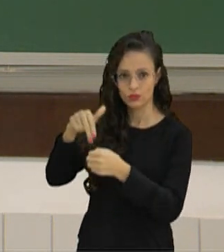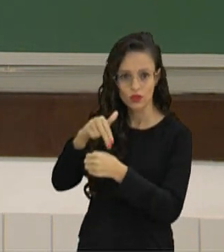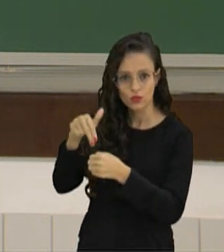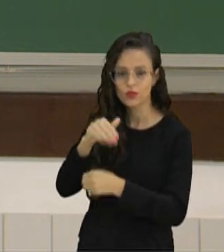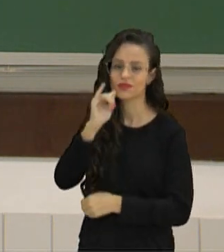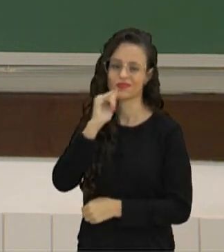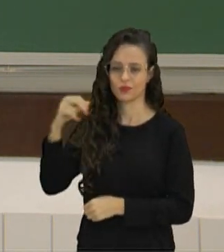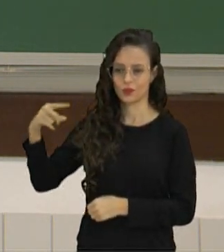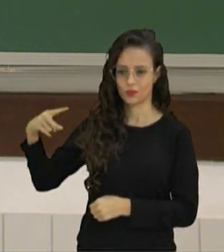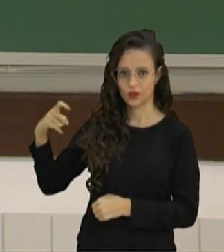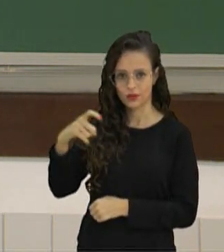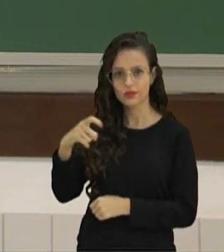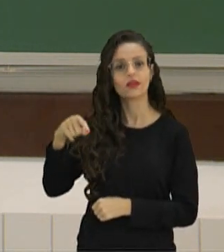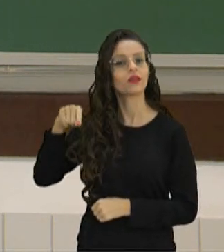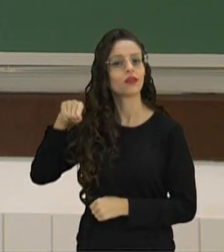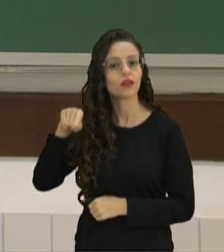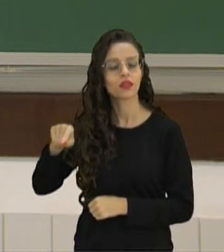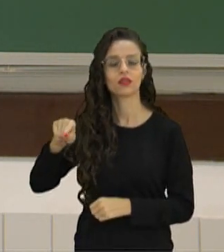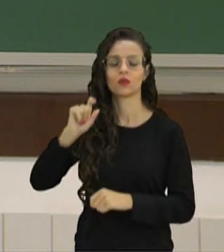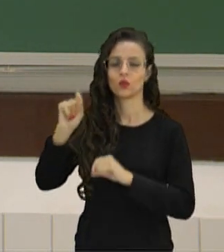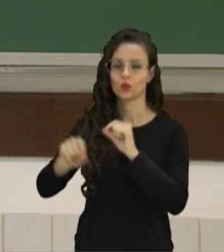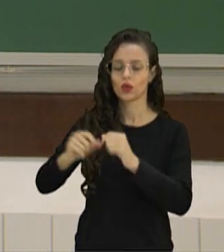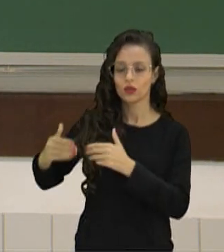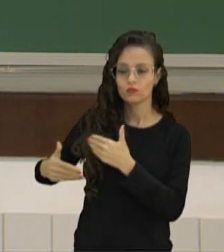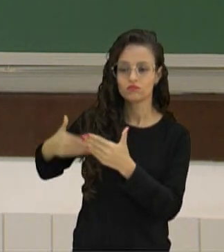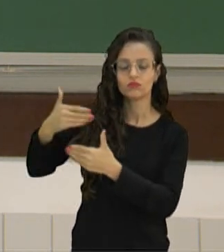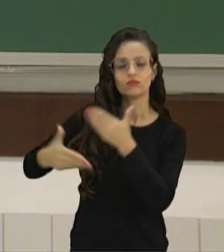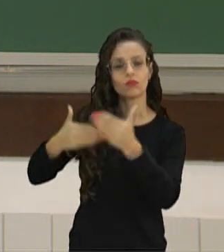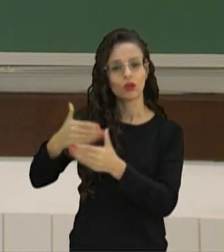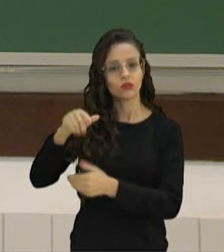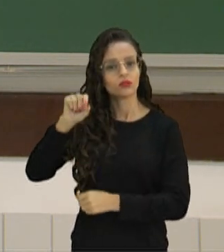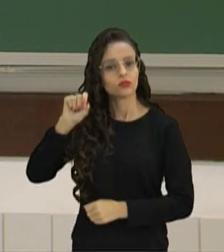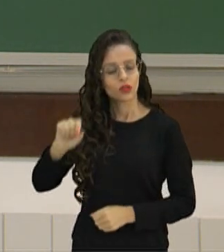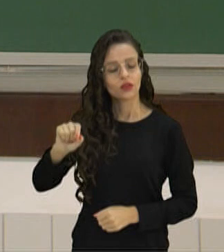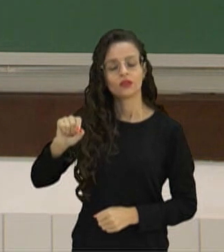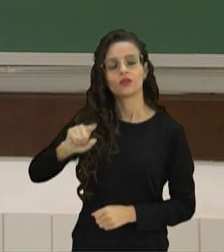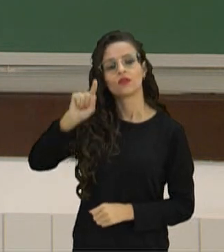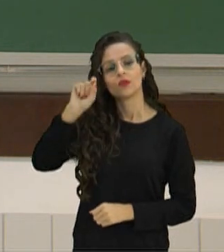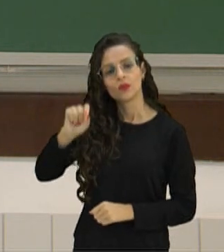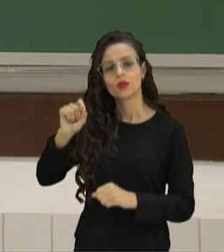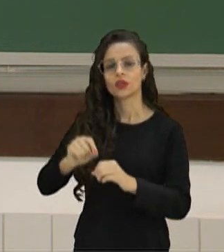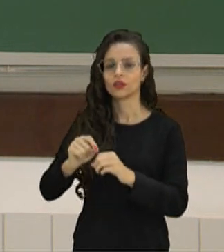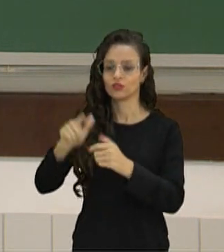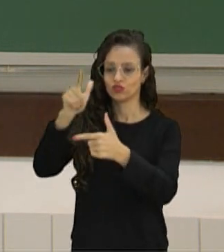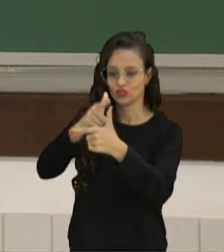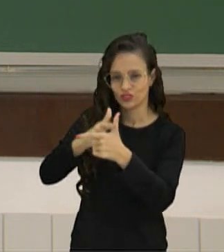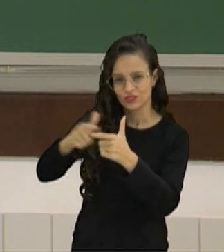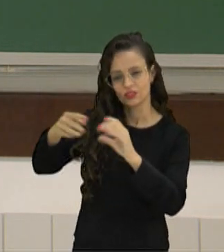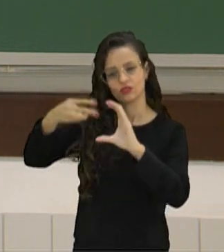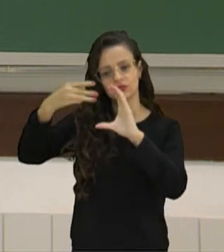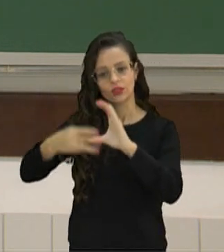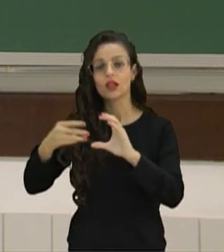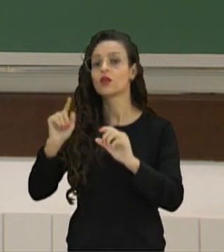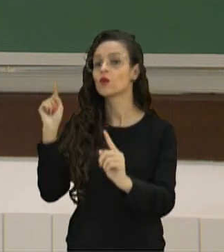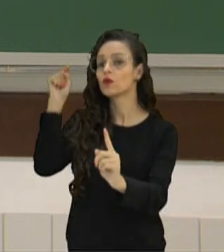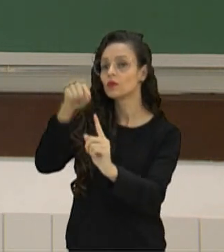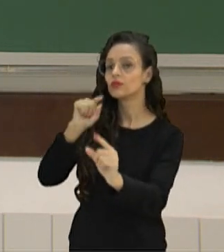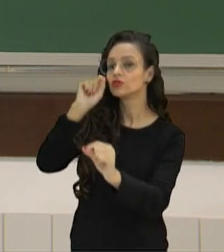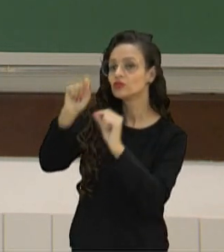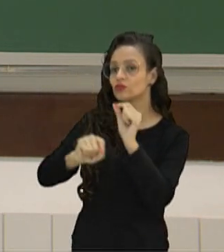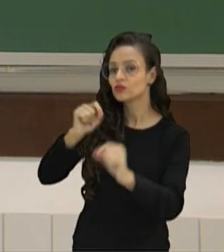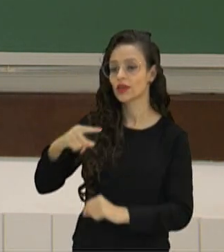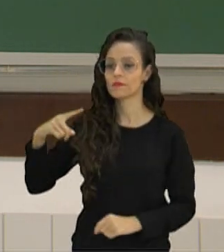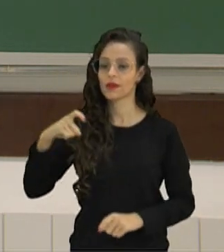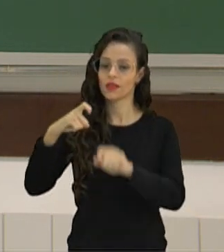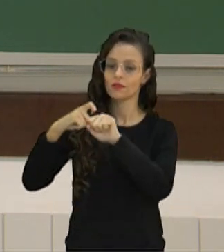como a bactéria, esse processo no qual esses seres se dividem, eles se dividem para formar novos